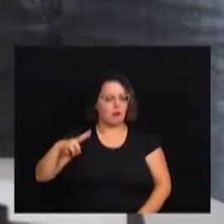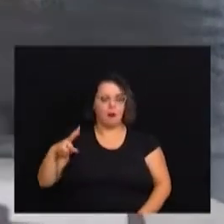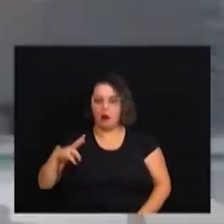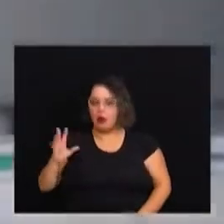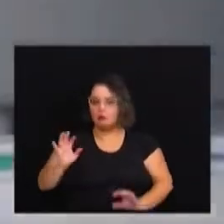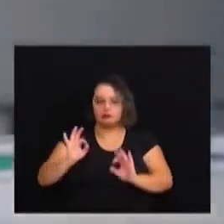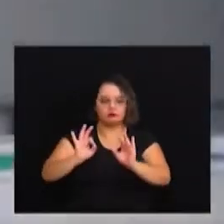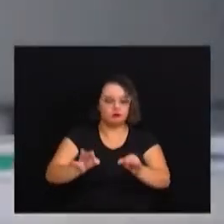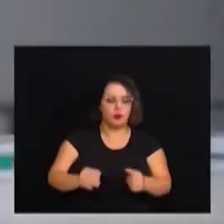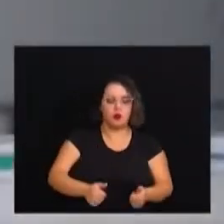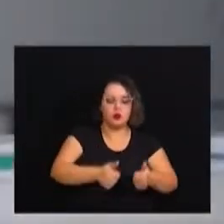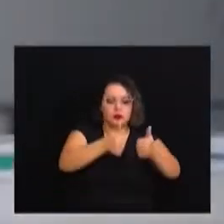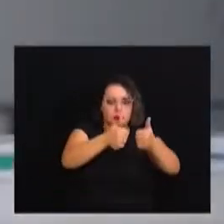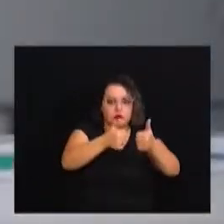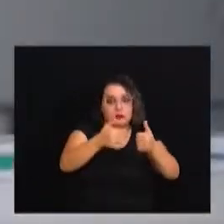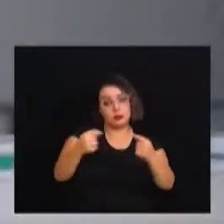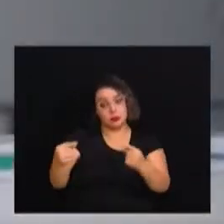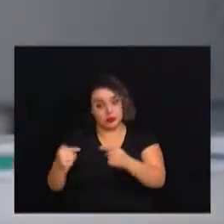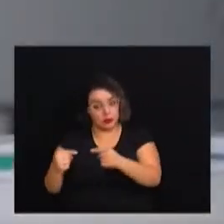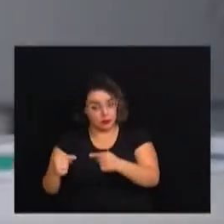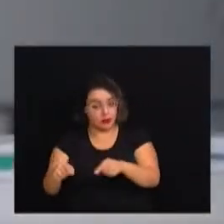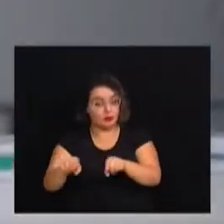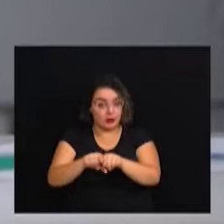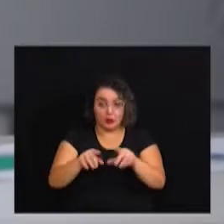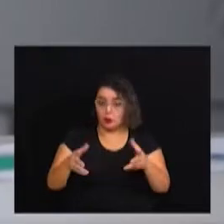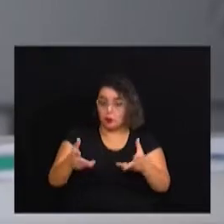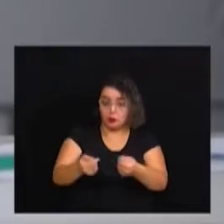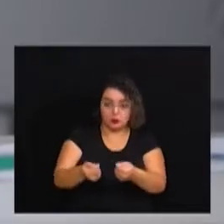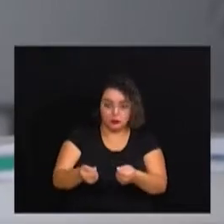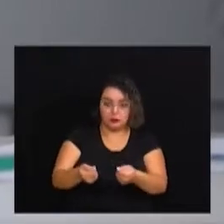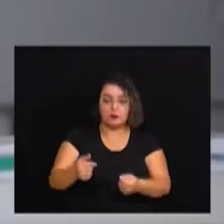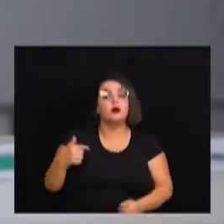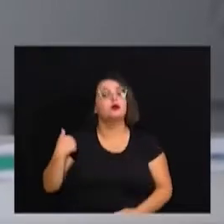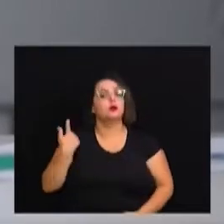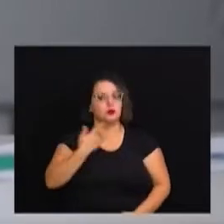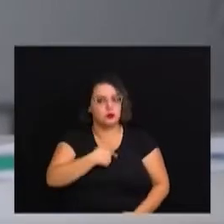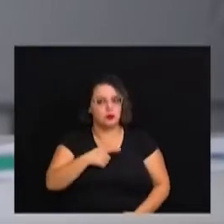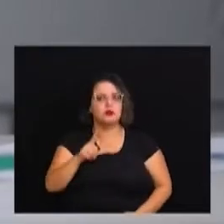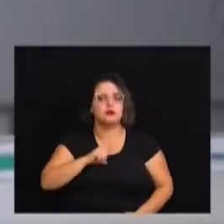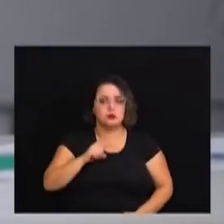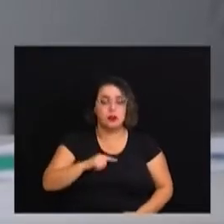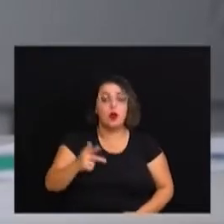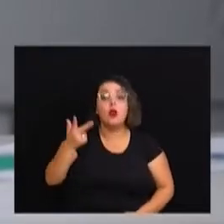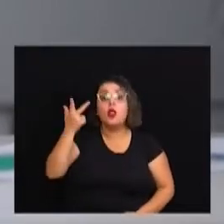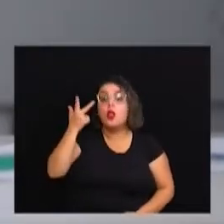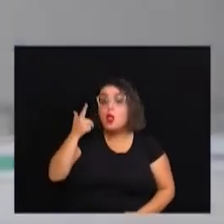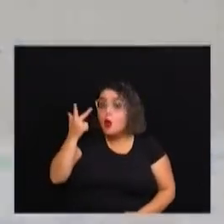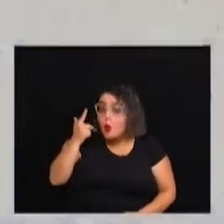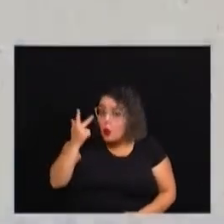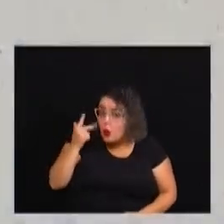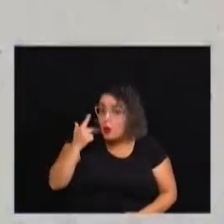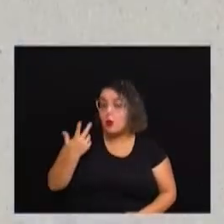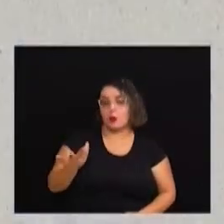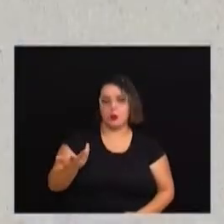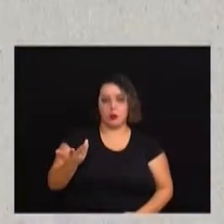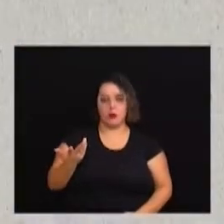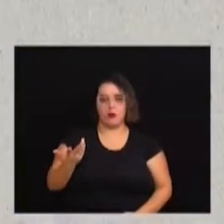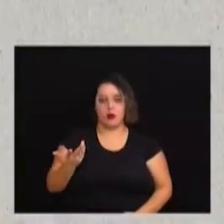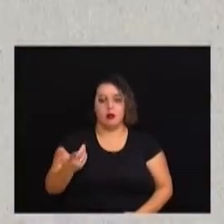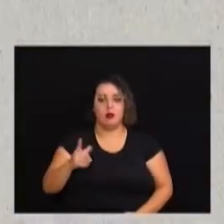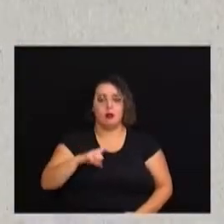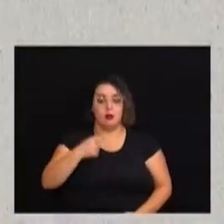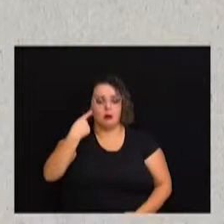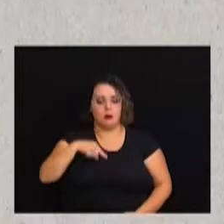os seus pontos positivos e negativos. E todos nós possuímos. Geralmente, existe um